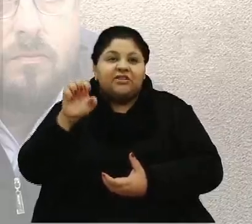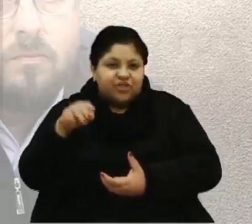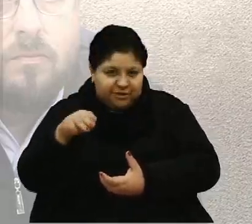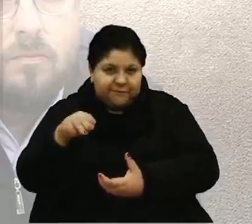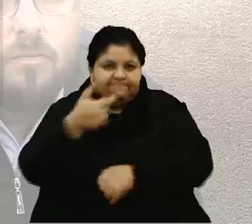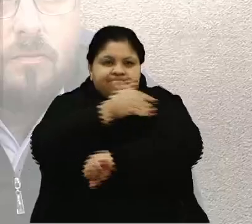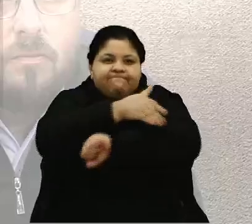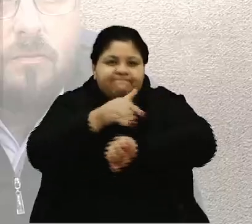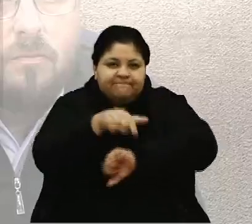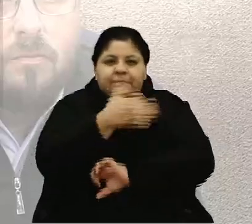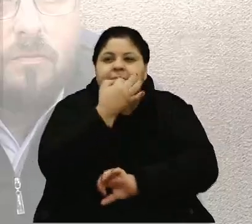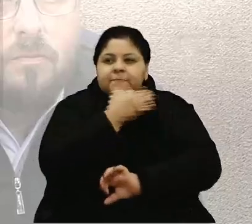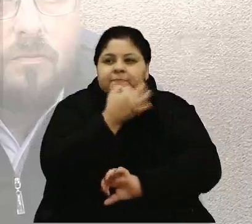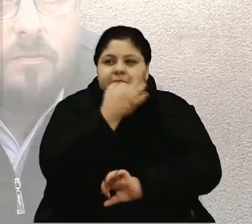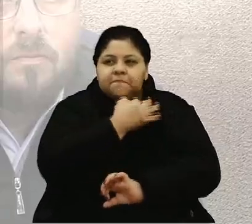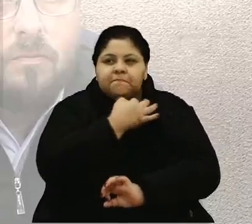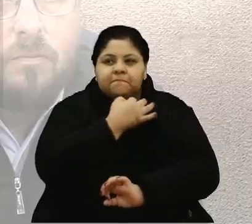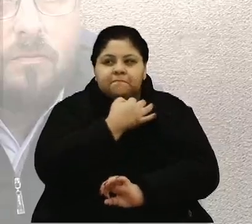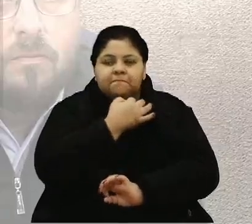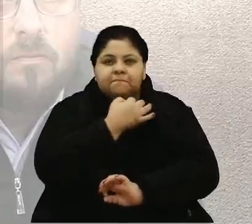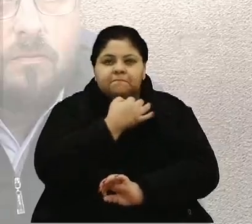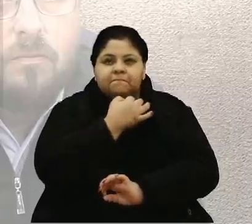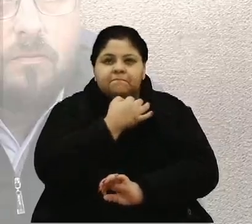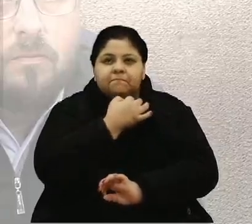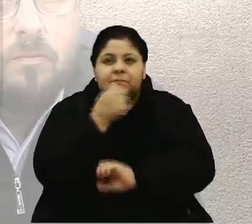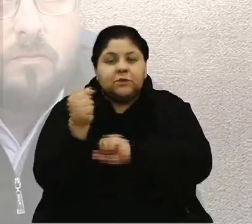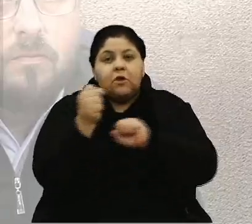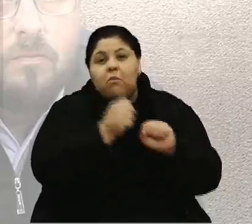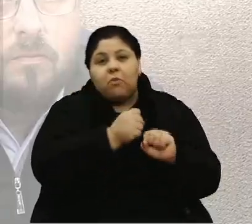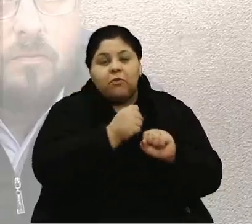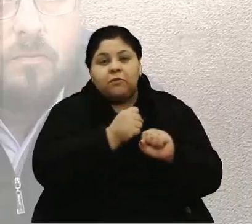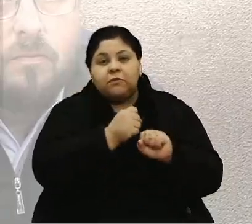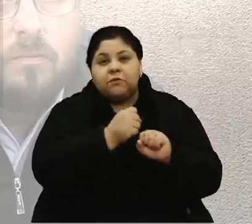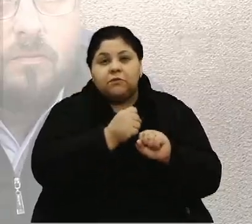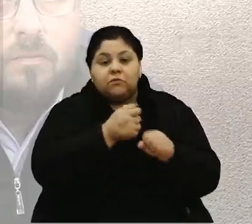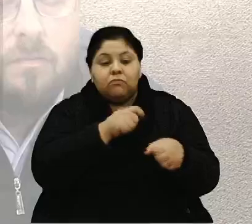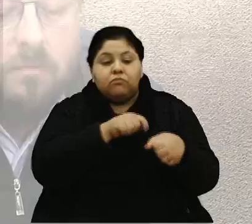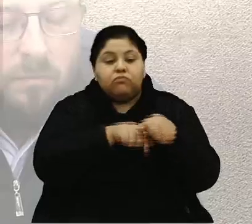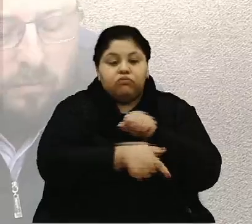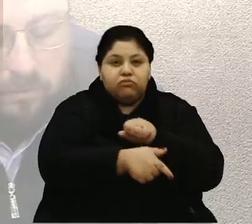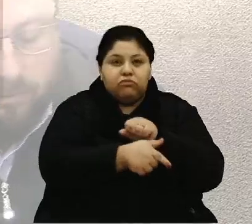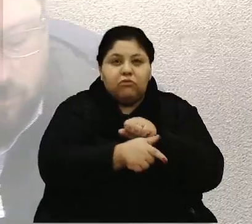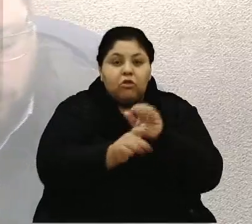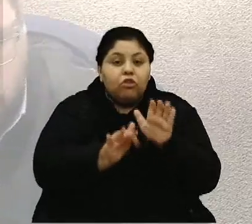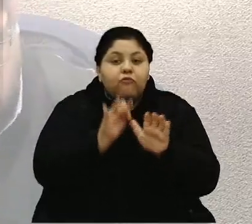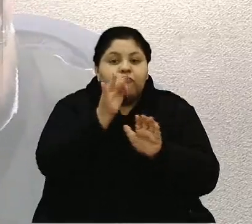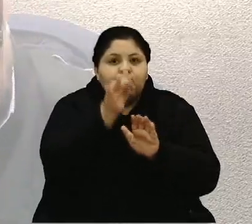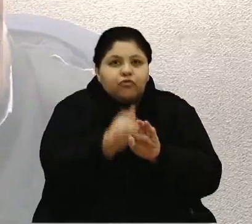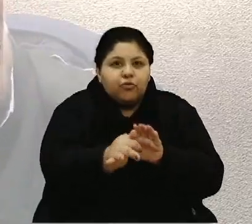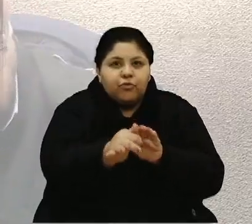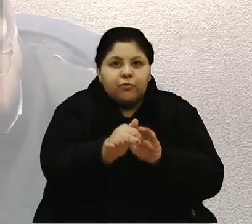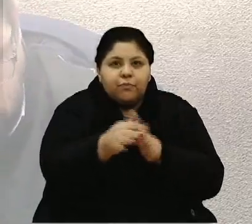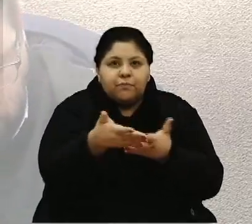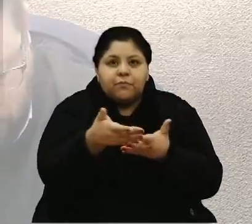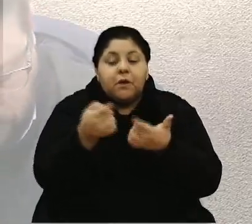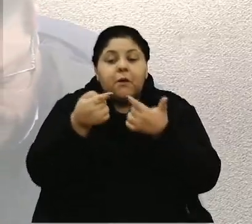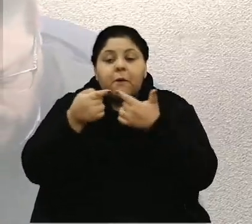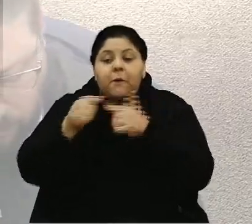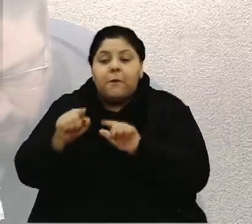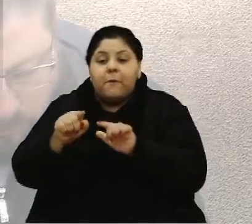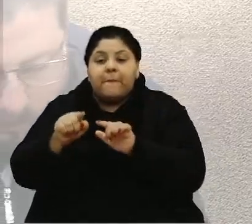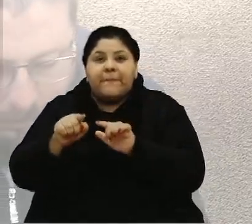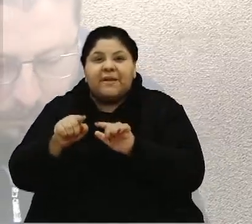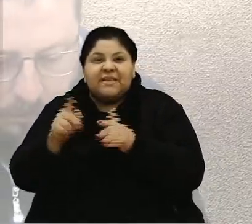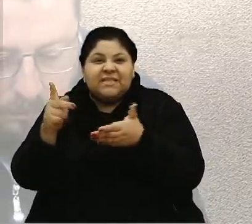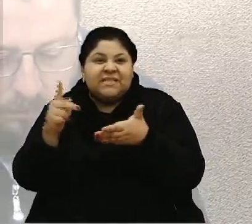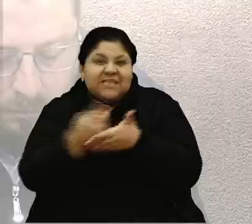de Caxias, elas poderiam ganhar investimentos logo ali na frente, mas devido a falcatruas